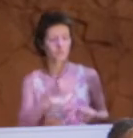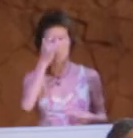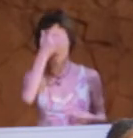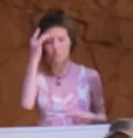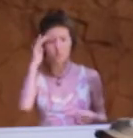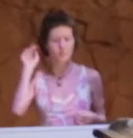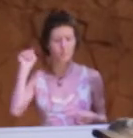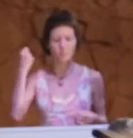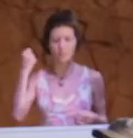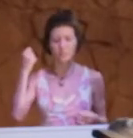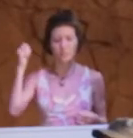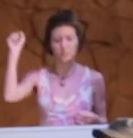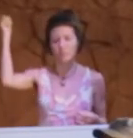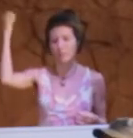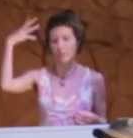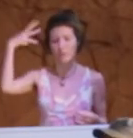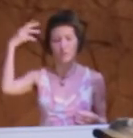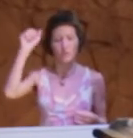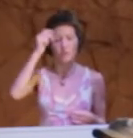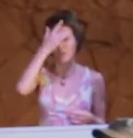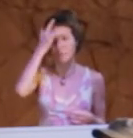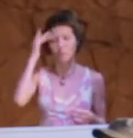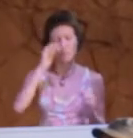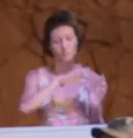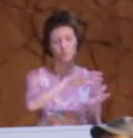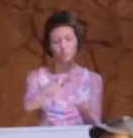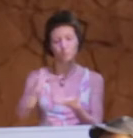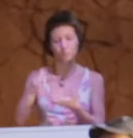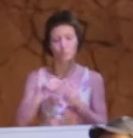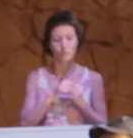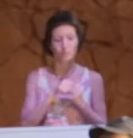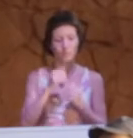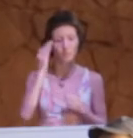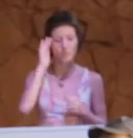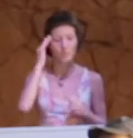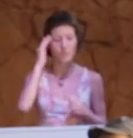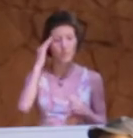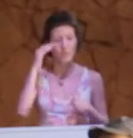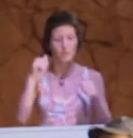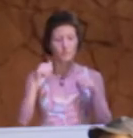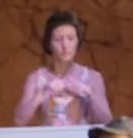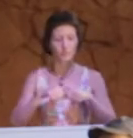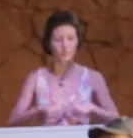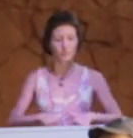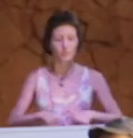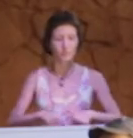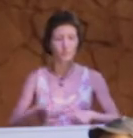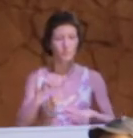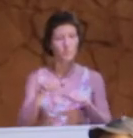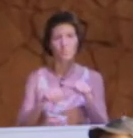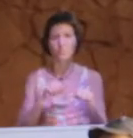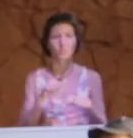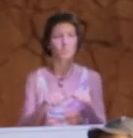isso. É a cosmologia dominante e a cosmologia daquele que sabe viver,